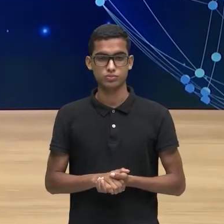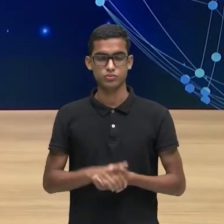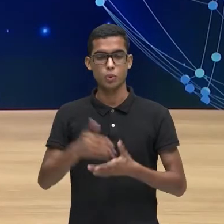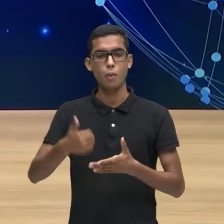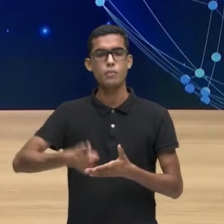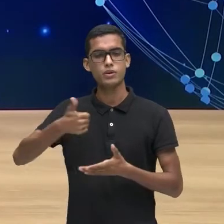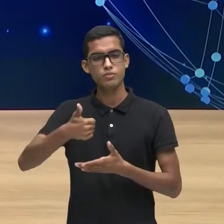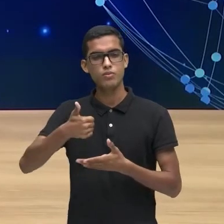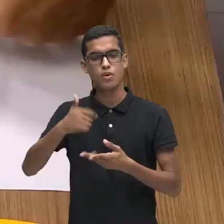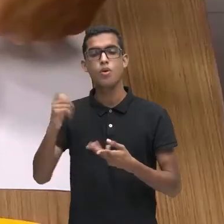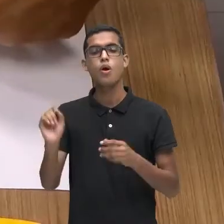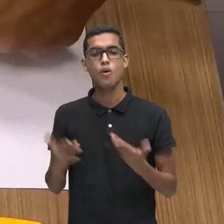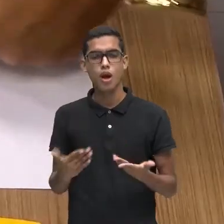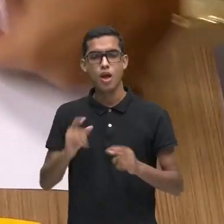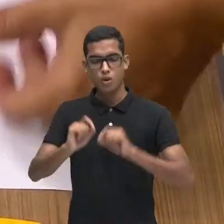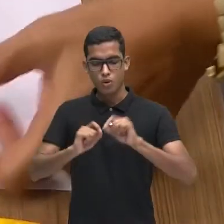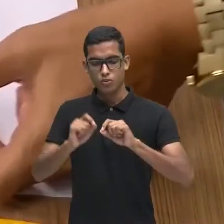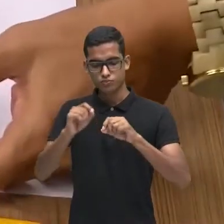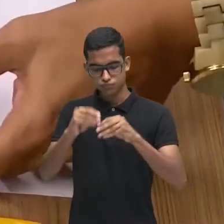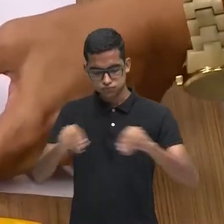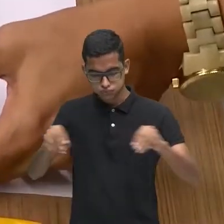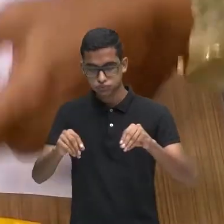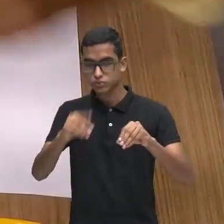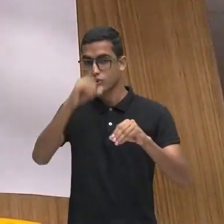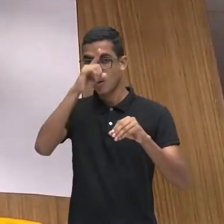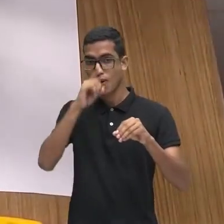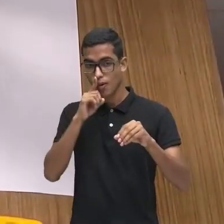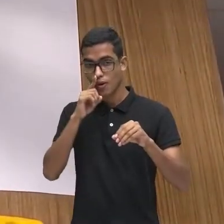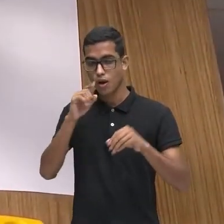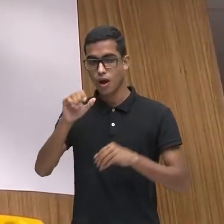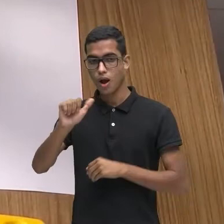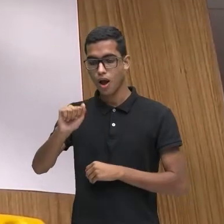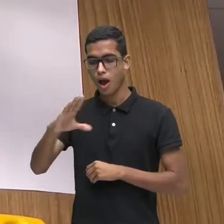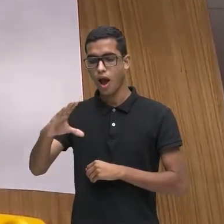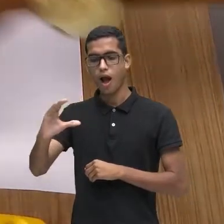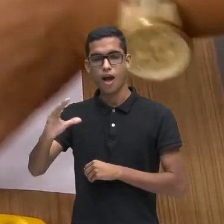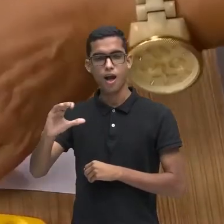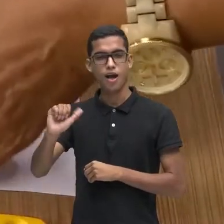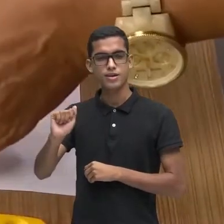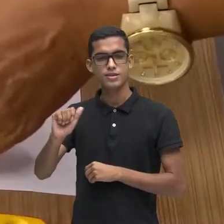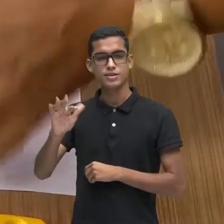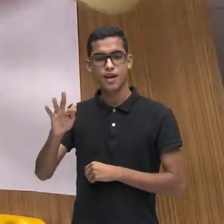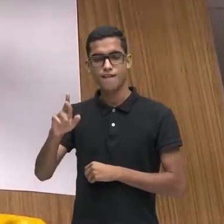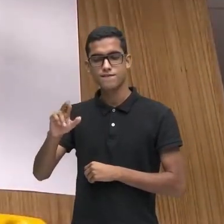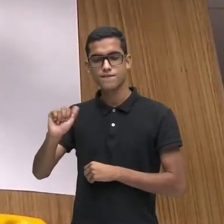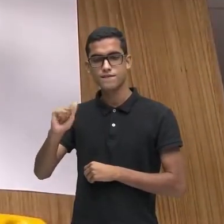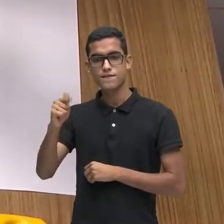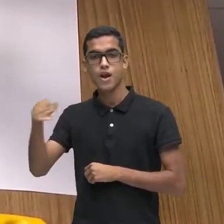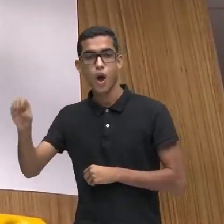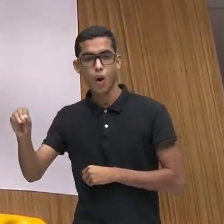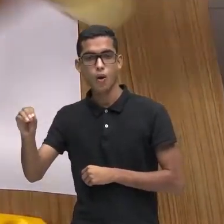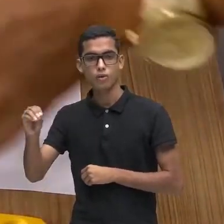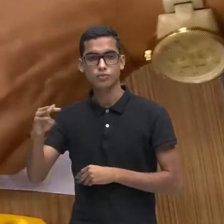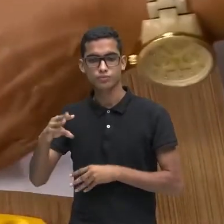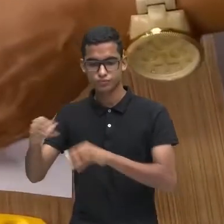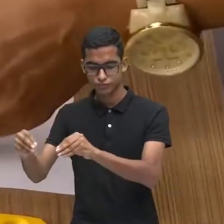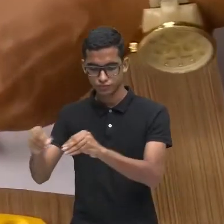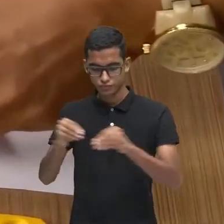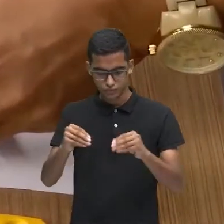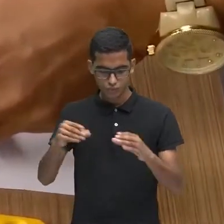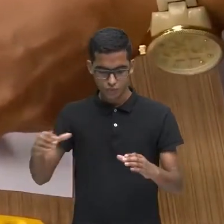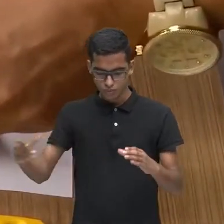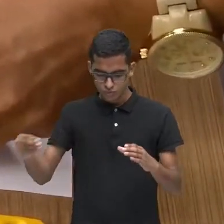açafrão. Vamos pegar um pouquinho desse açafrão, vamos colocar nesse recipiente, como vocês podem